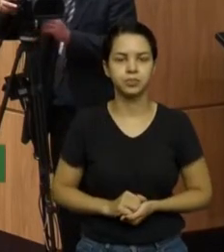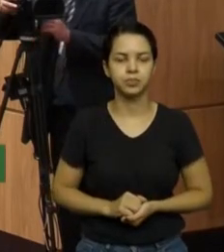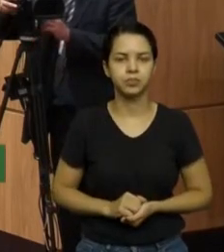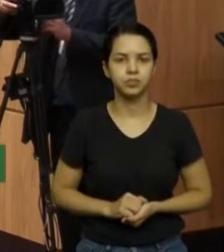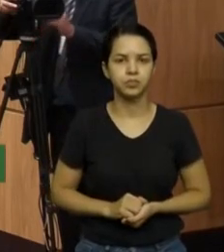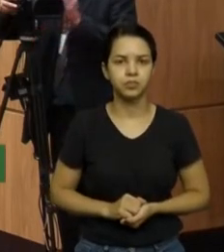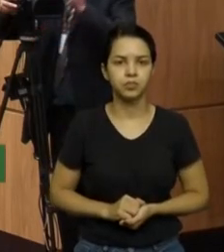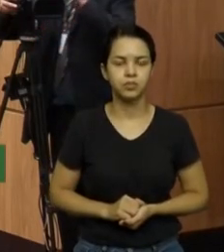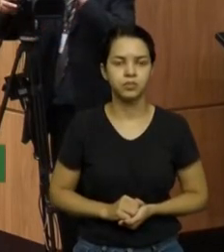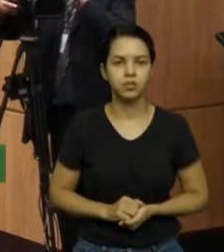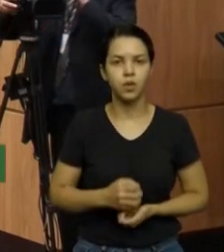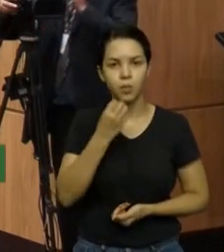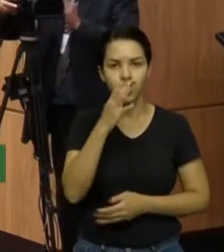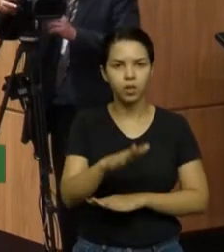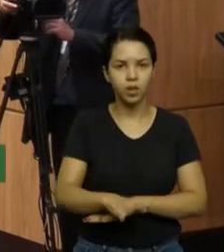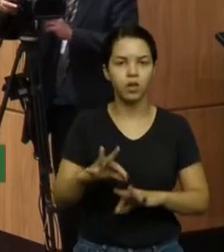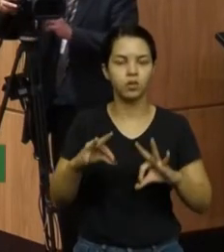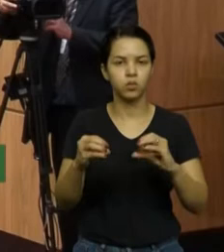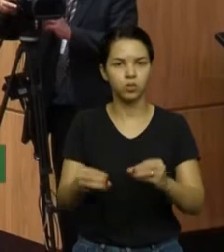Boa tarde a todos.